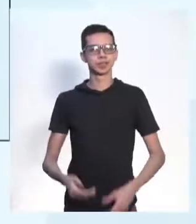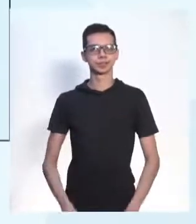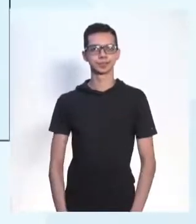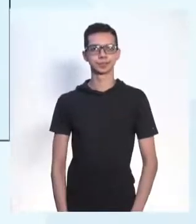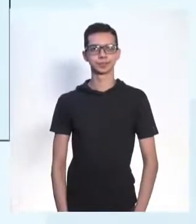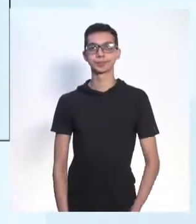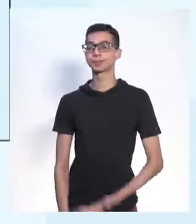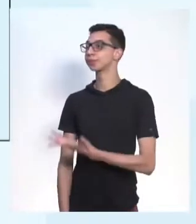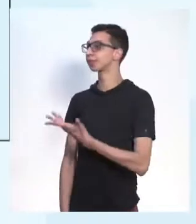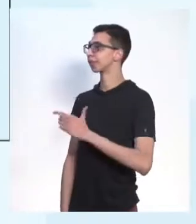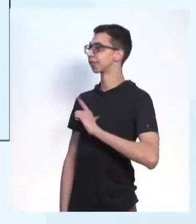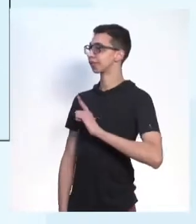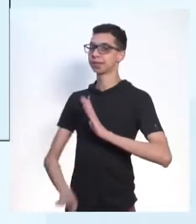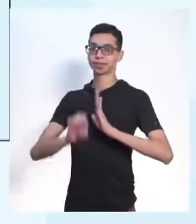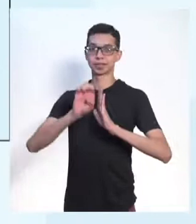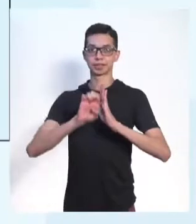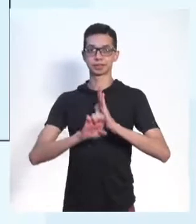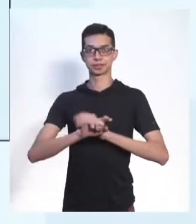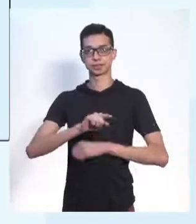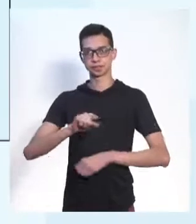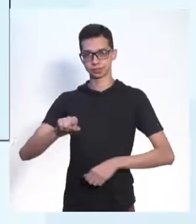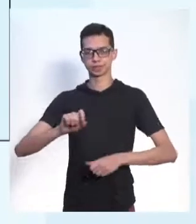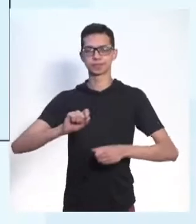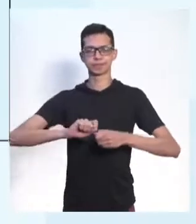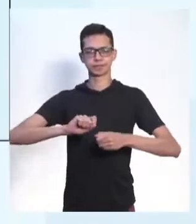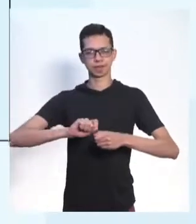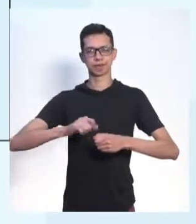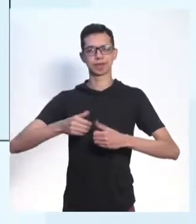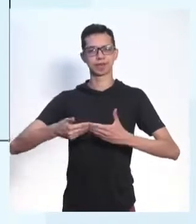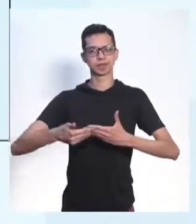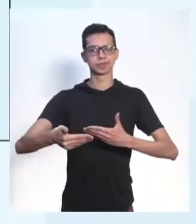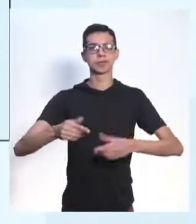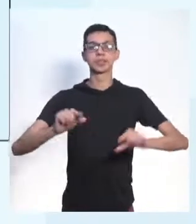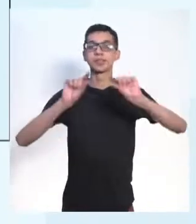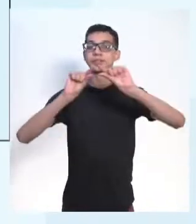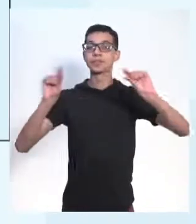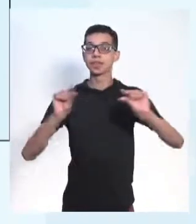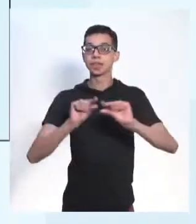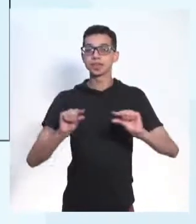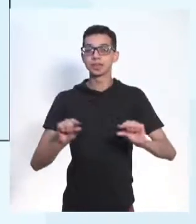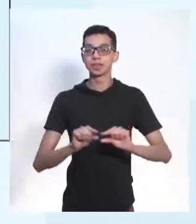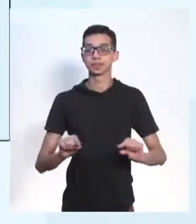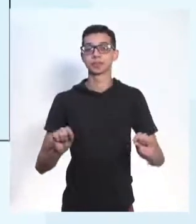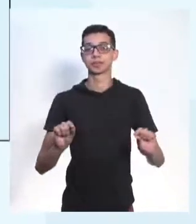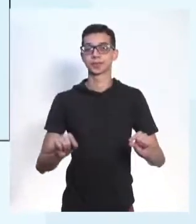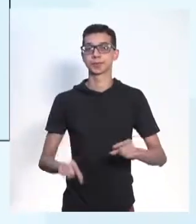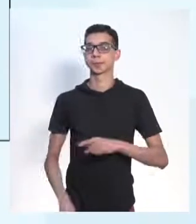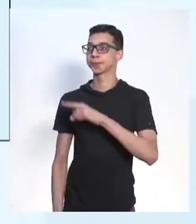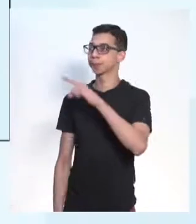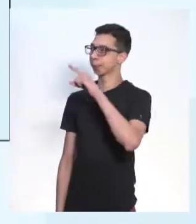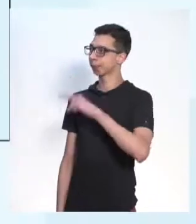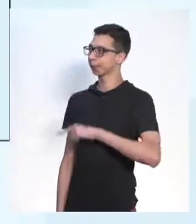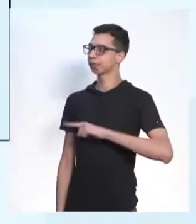E aí agora a gente tem um exercício para vocês. Essas frases são frases que apareceram